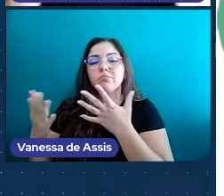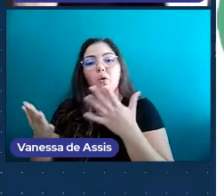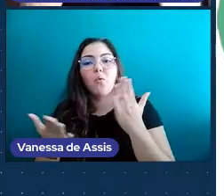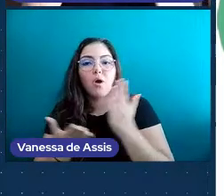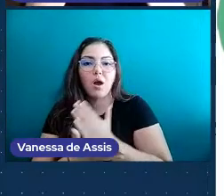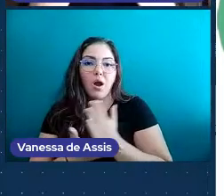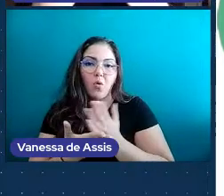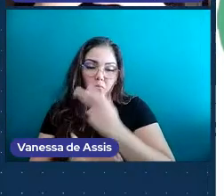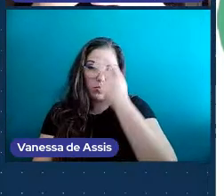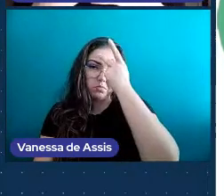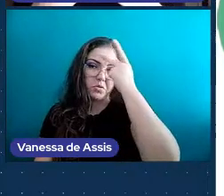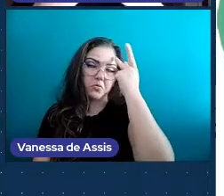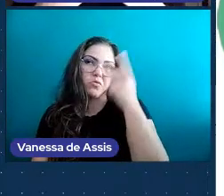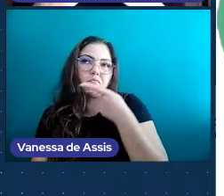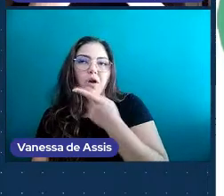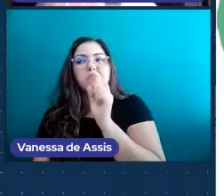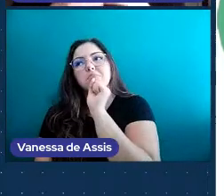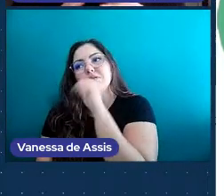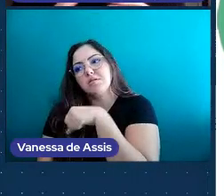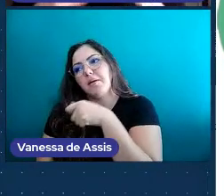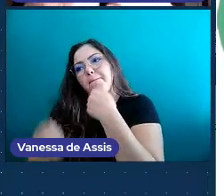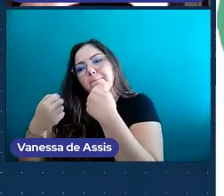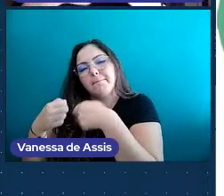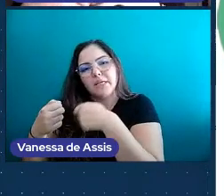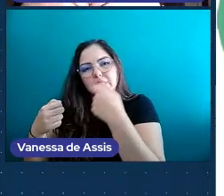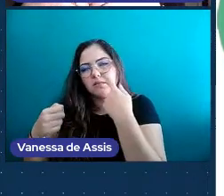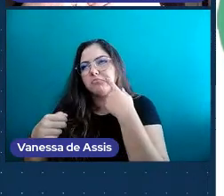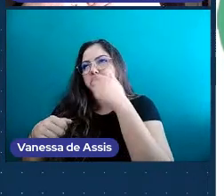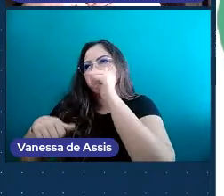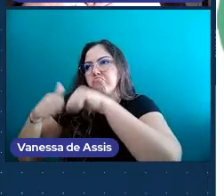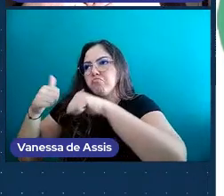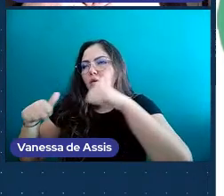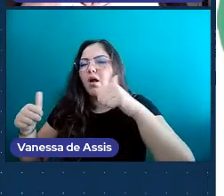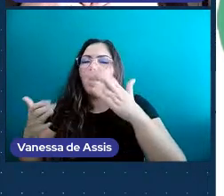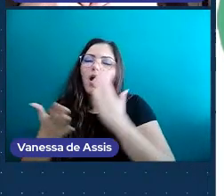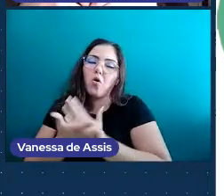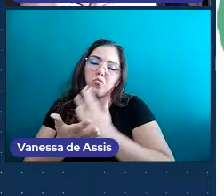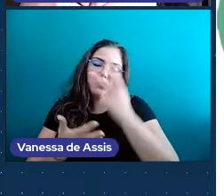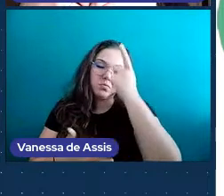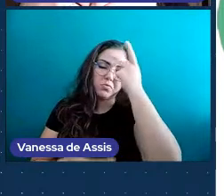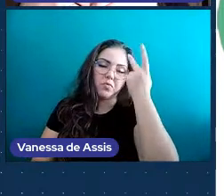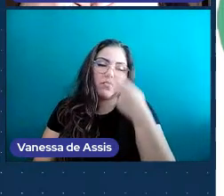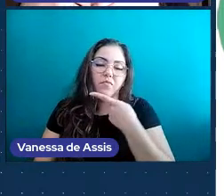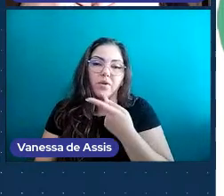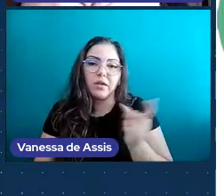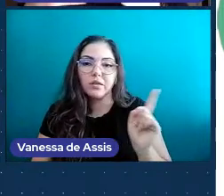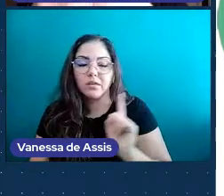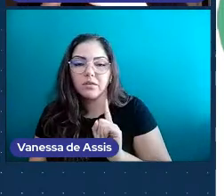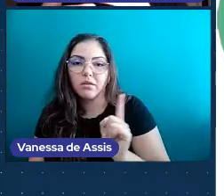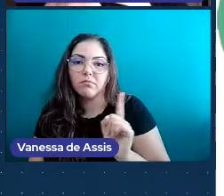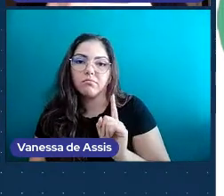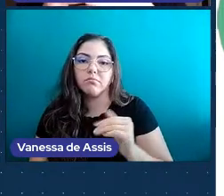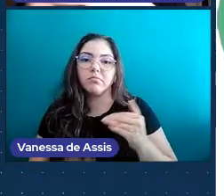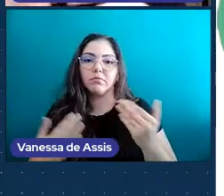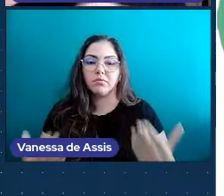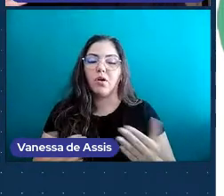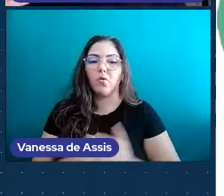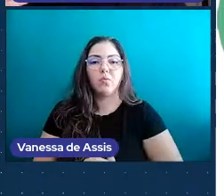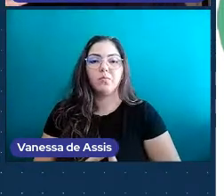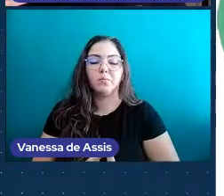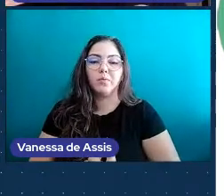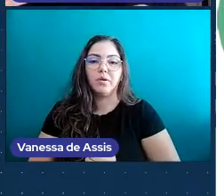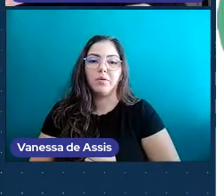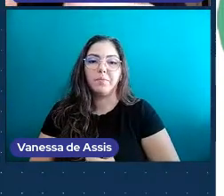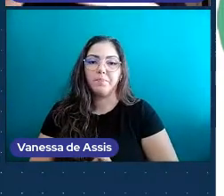dada a abrangência do que se considera pesquisa dentro do paradigma qualitativo, talvez não seja possível